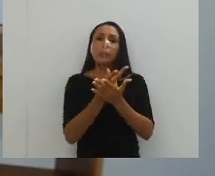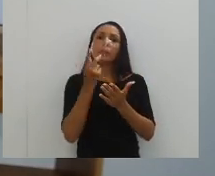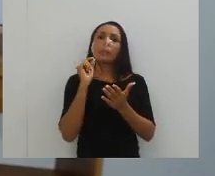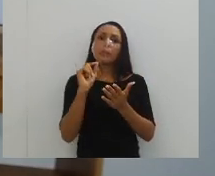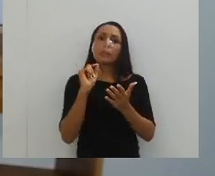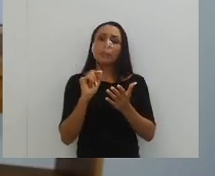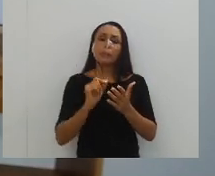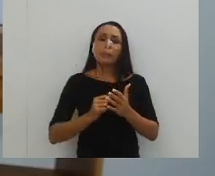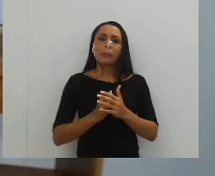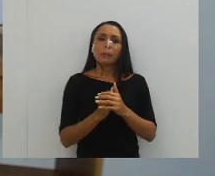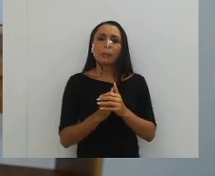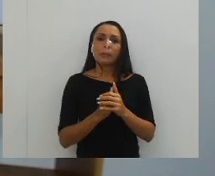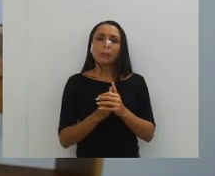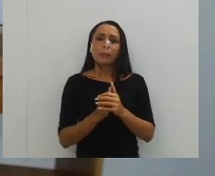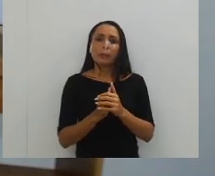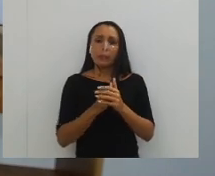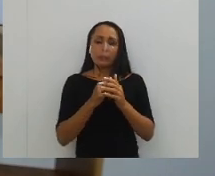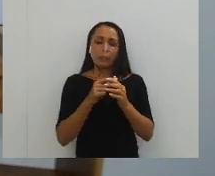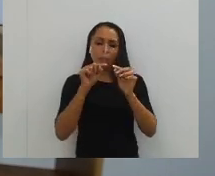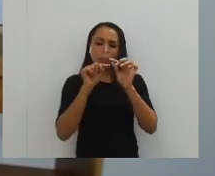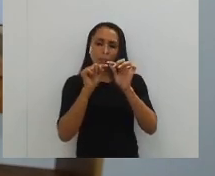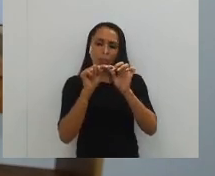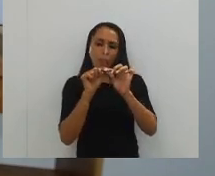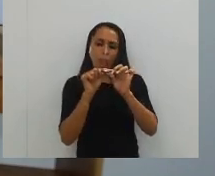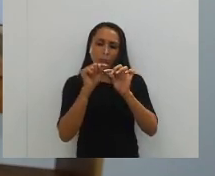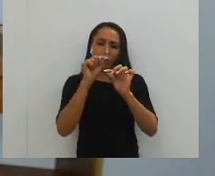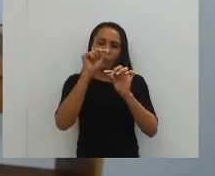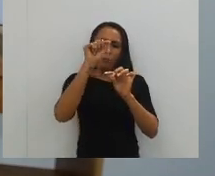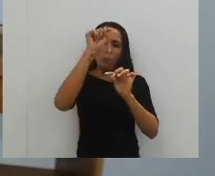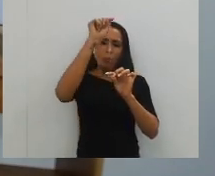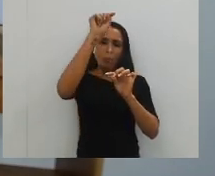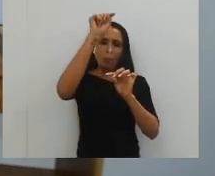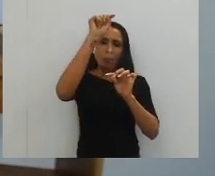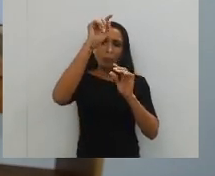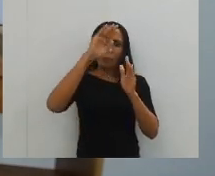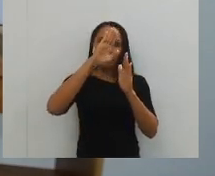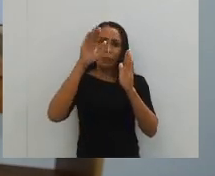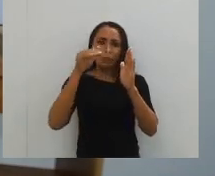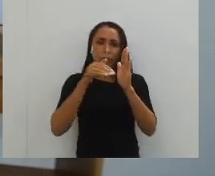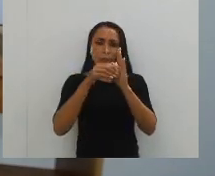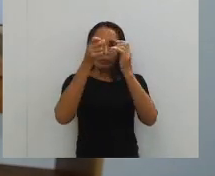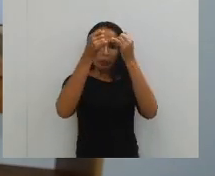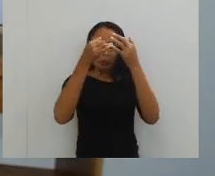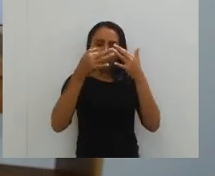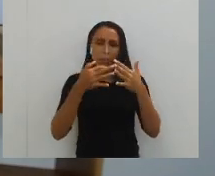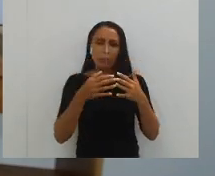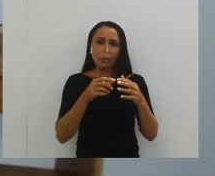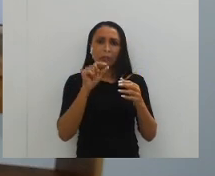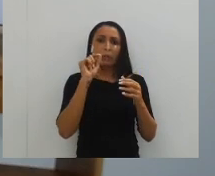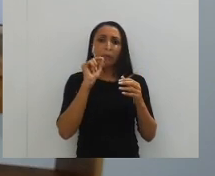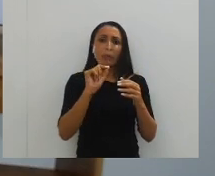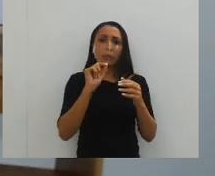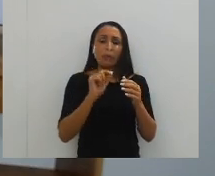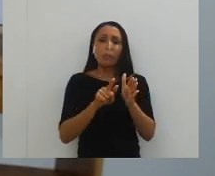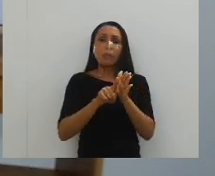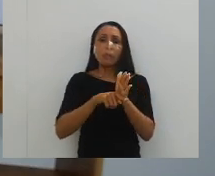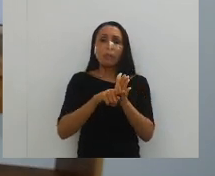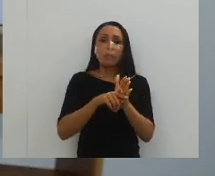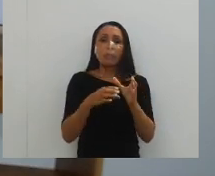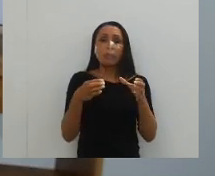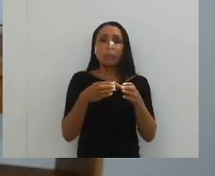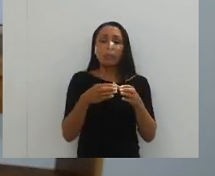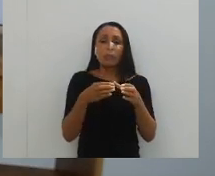acontecer? Subindo, eu tenho todas as definições. Olha para cá. O que é um gênero? É um conjunto